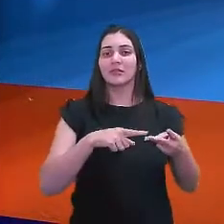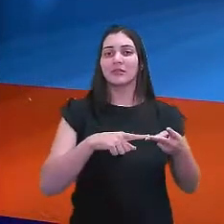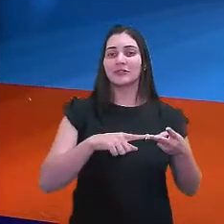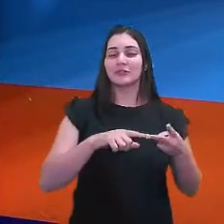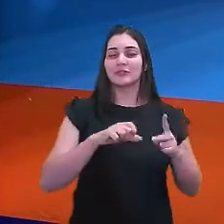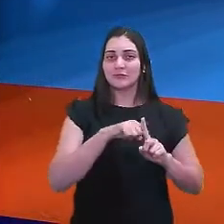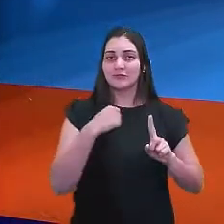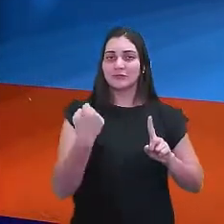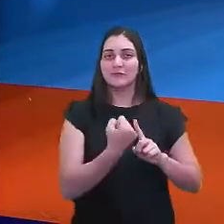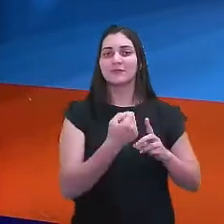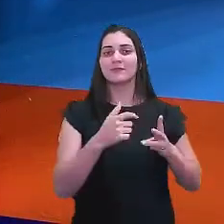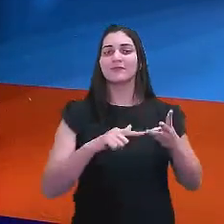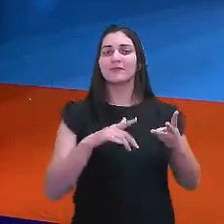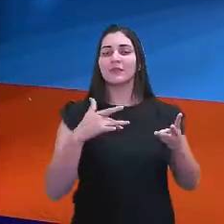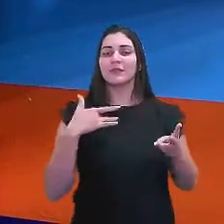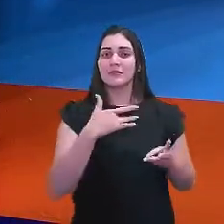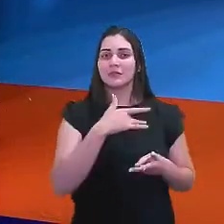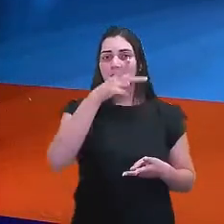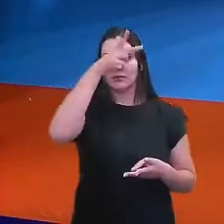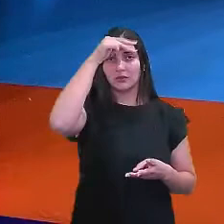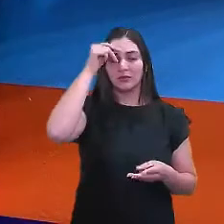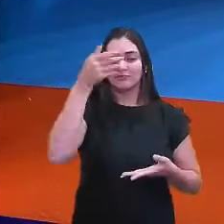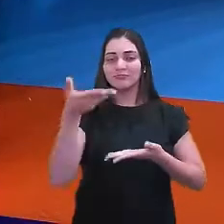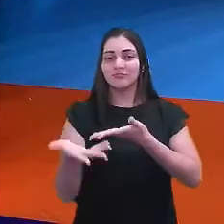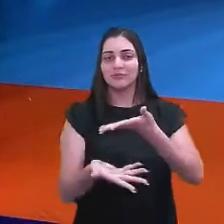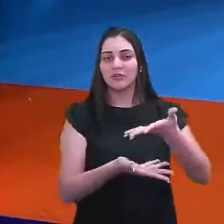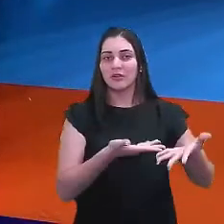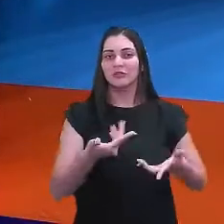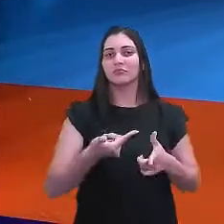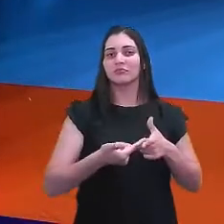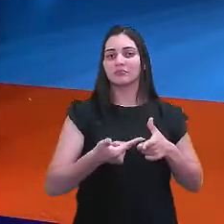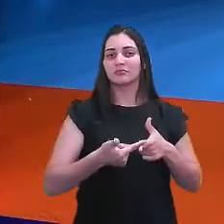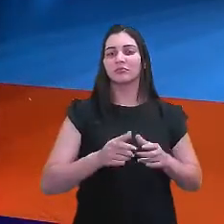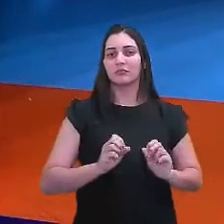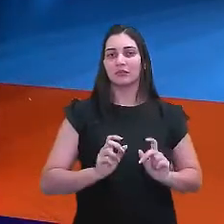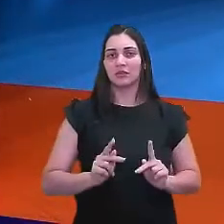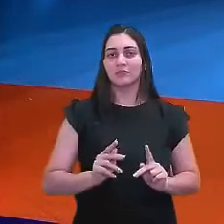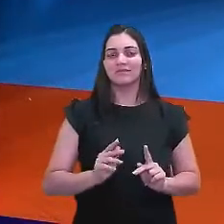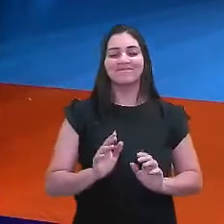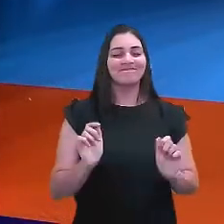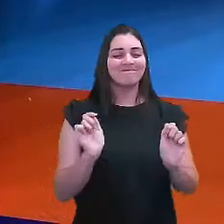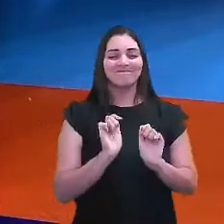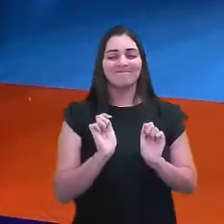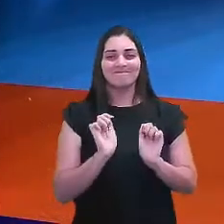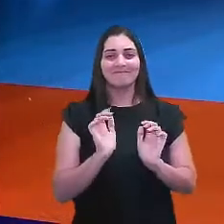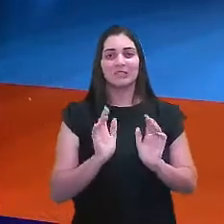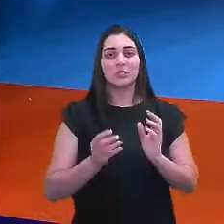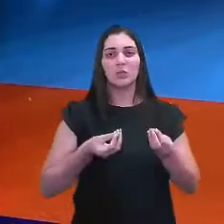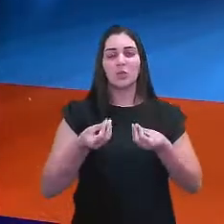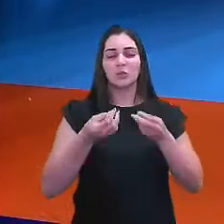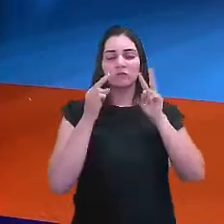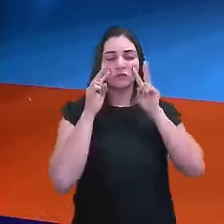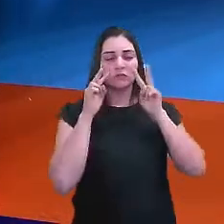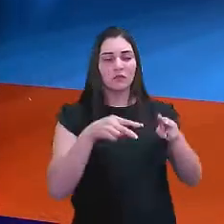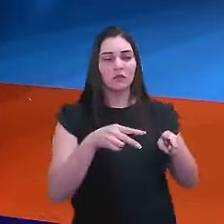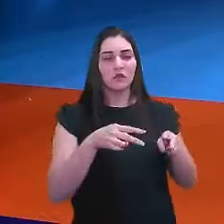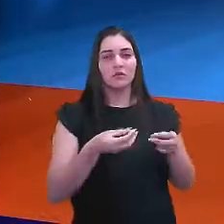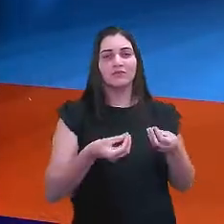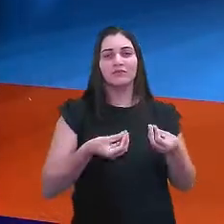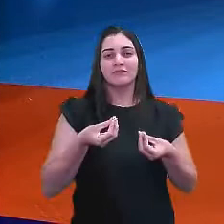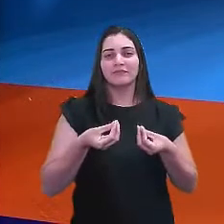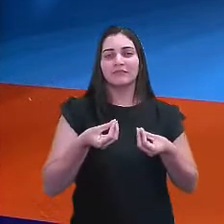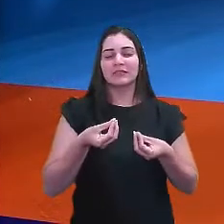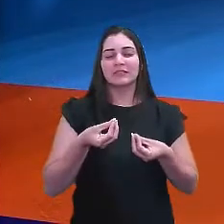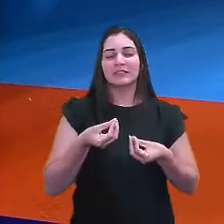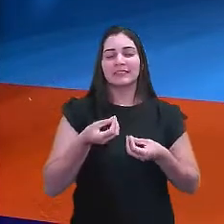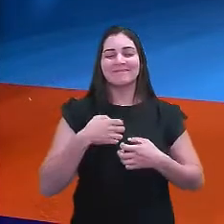saúde pública tão relacionada a essa problemática, a esse problema. Não dá mais para a gente não olhar isso de uma forma